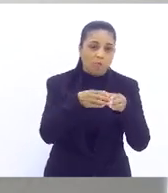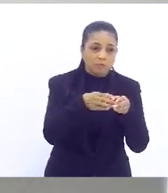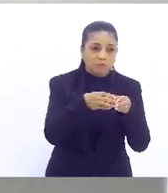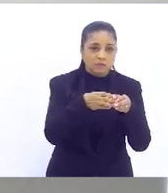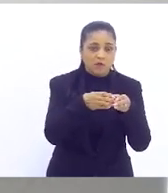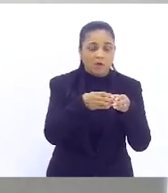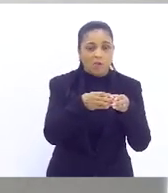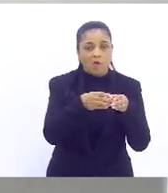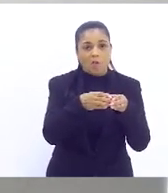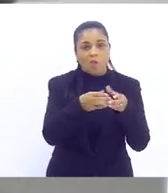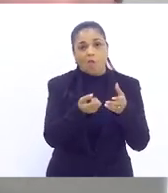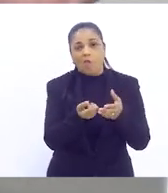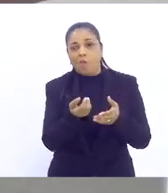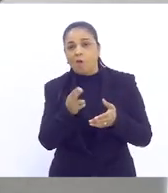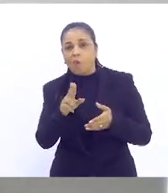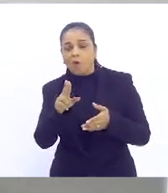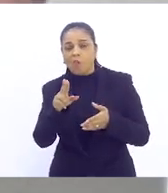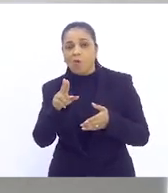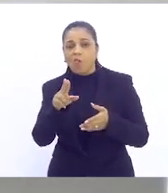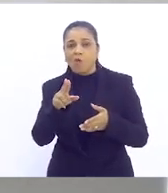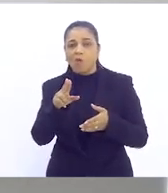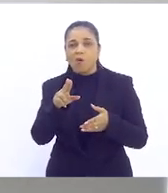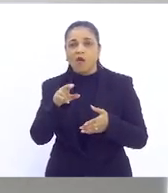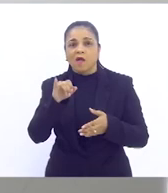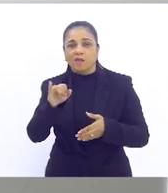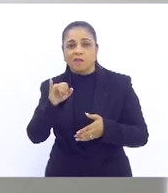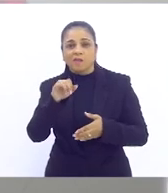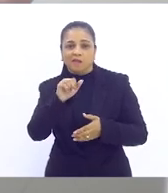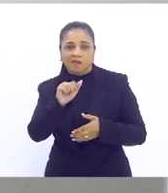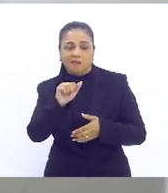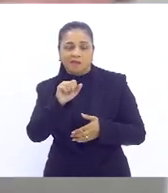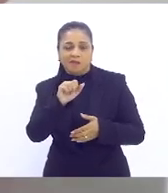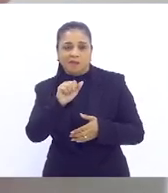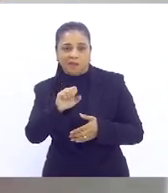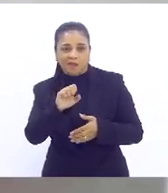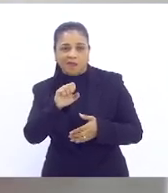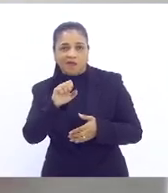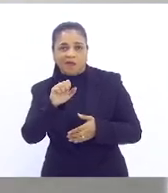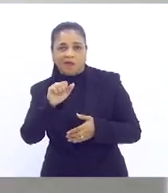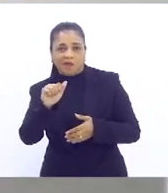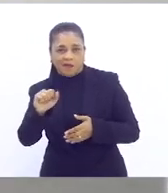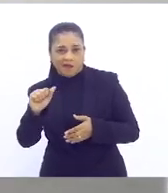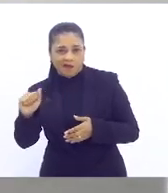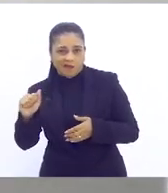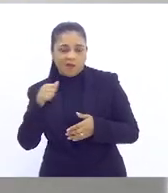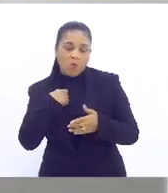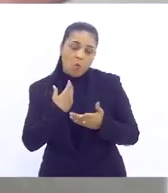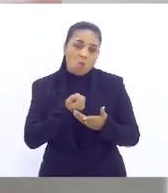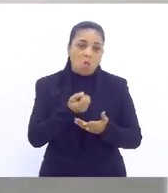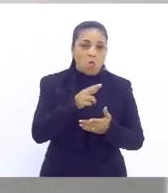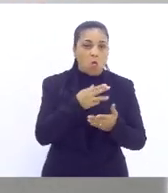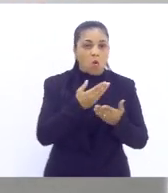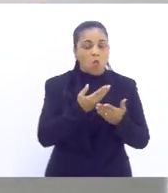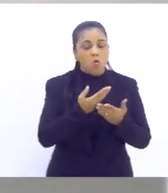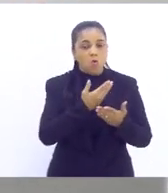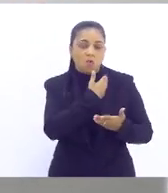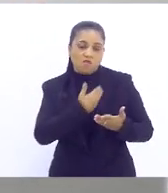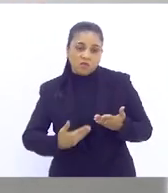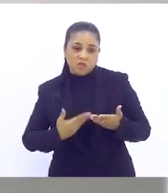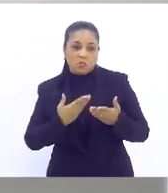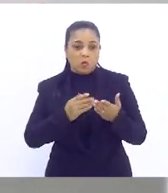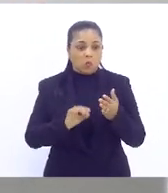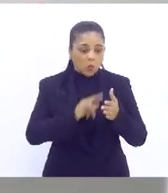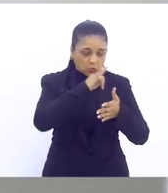se é para o se é para o governador pode ser para um com cópia para os outros